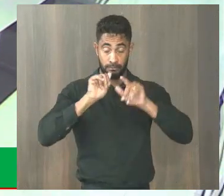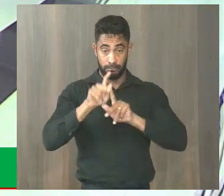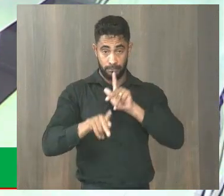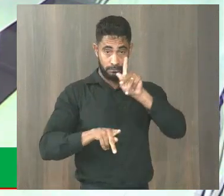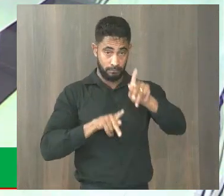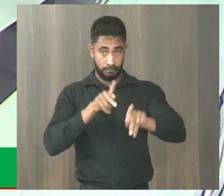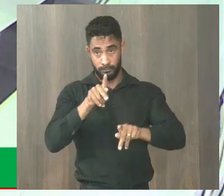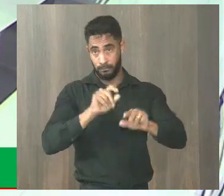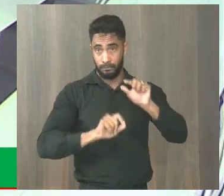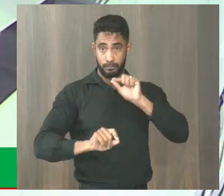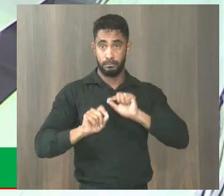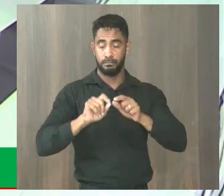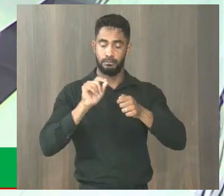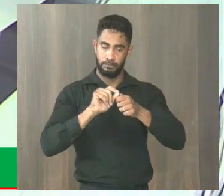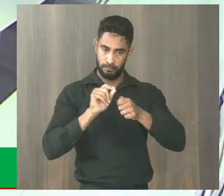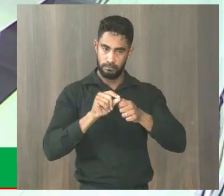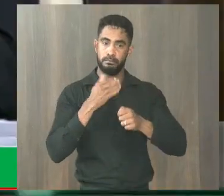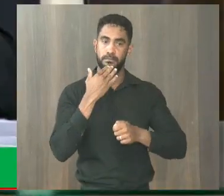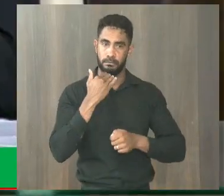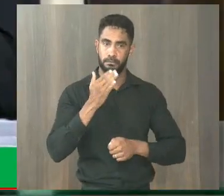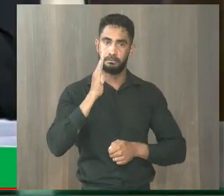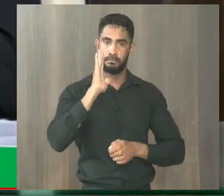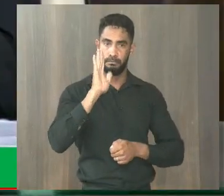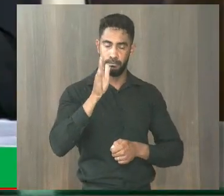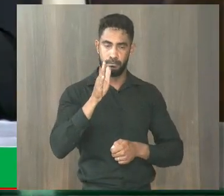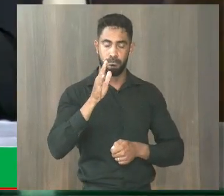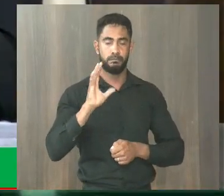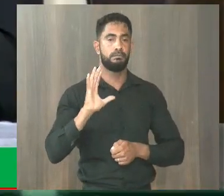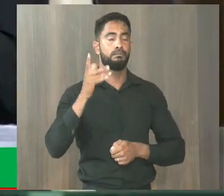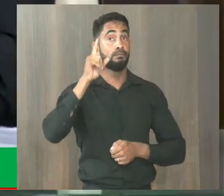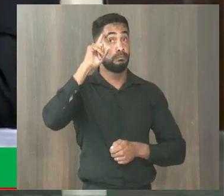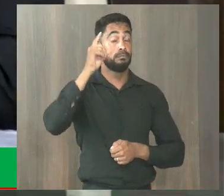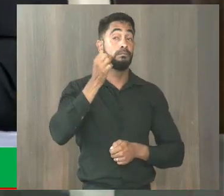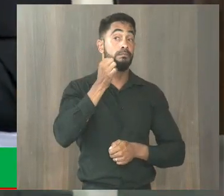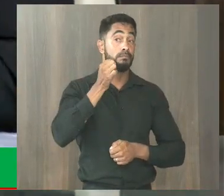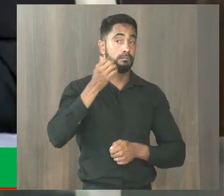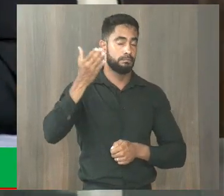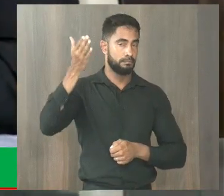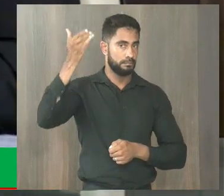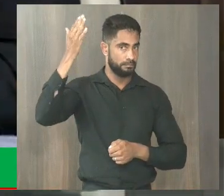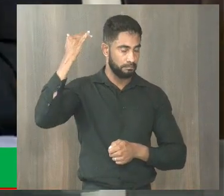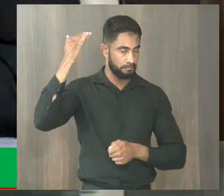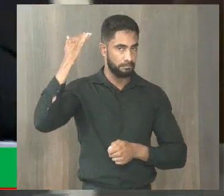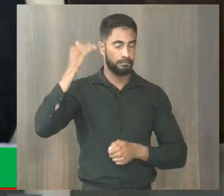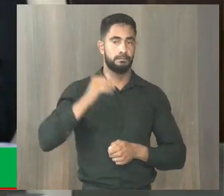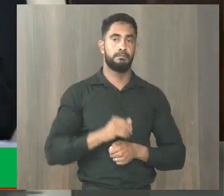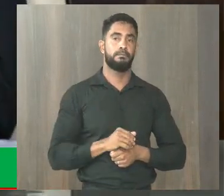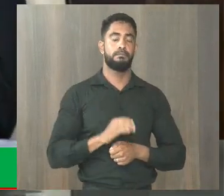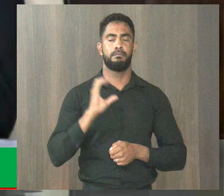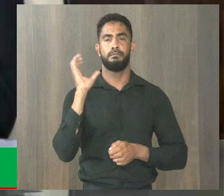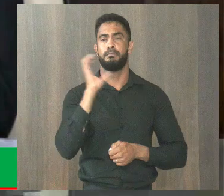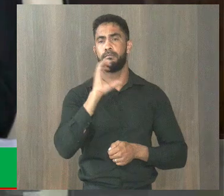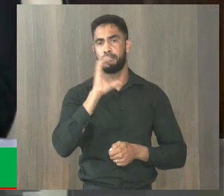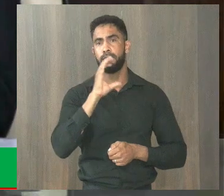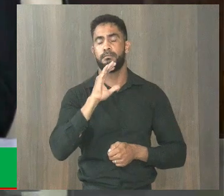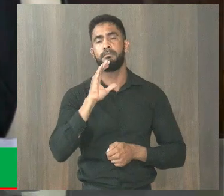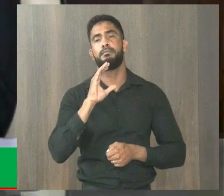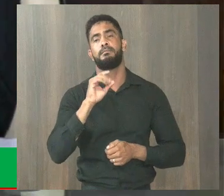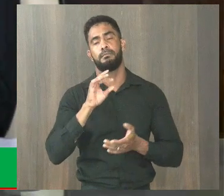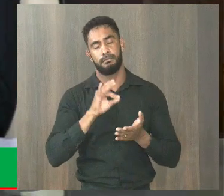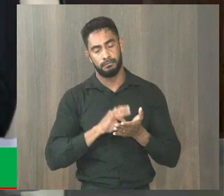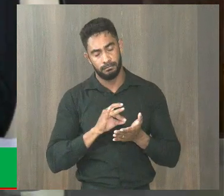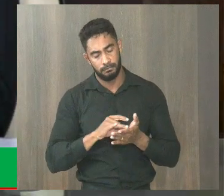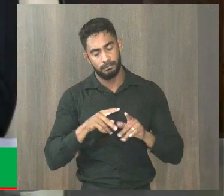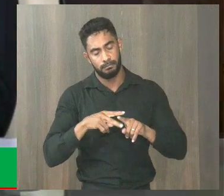que já foi feita a licitação ocorreu na sexta-feira, então aí, quanto antes aí, vai acontecer, né,